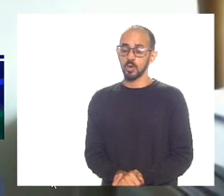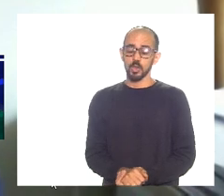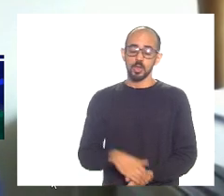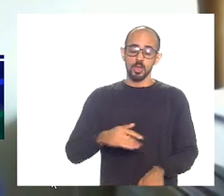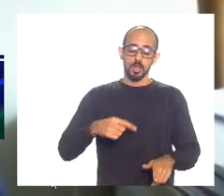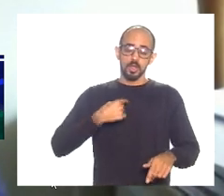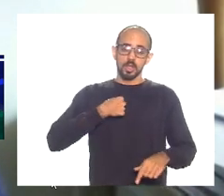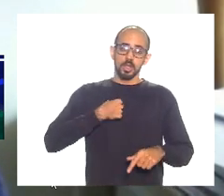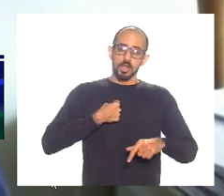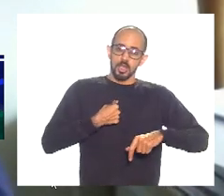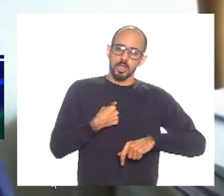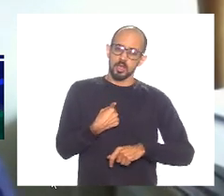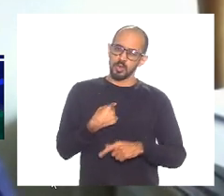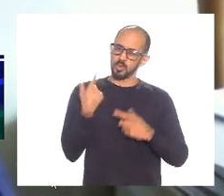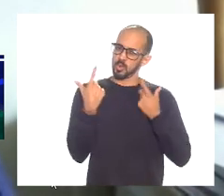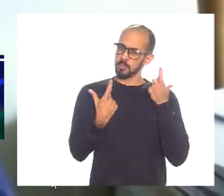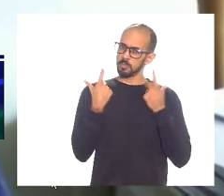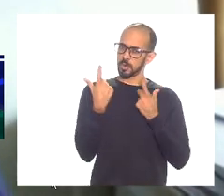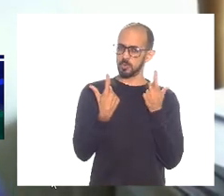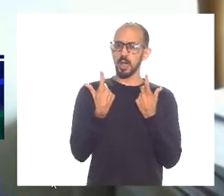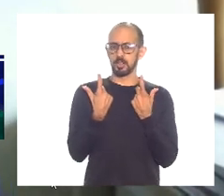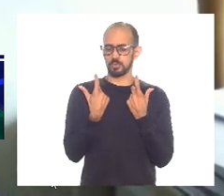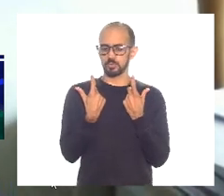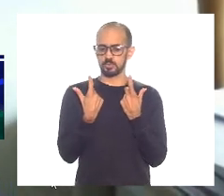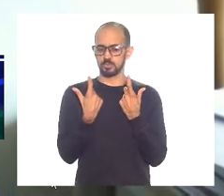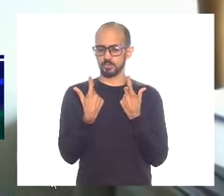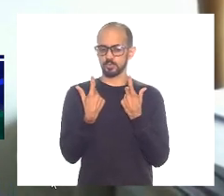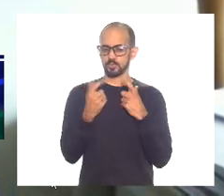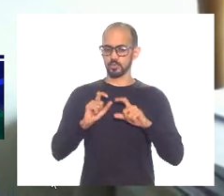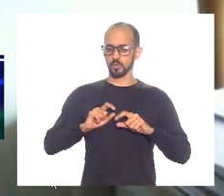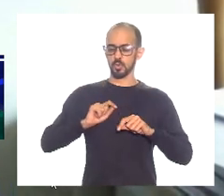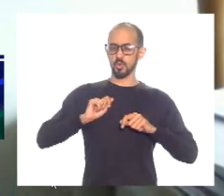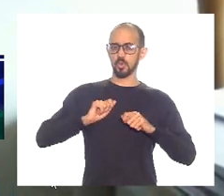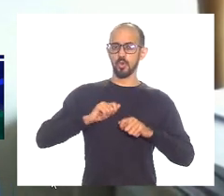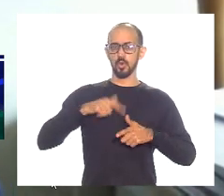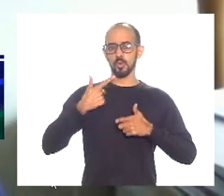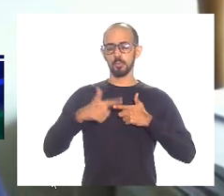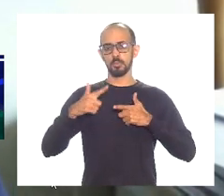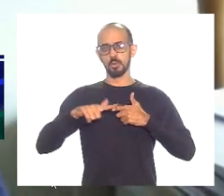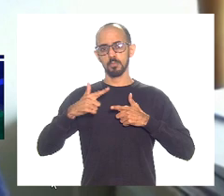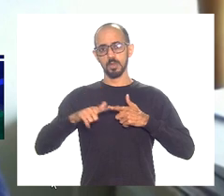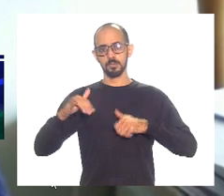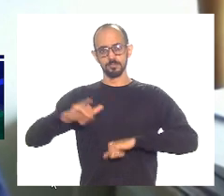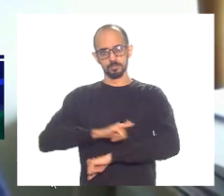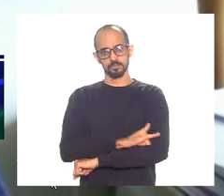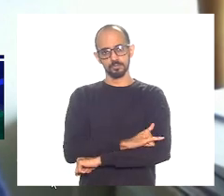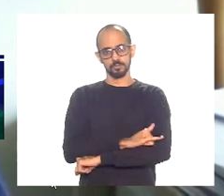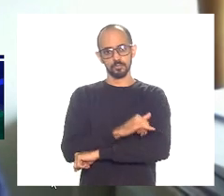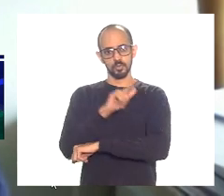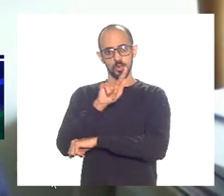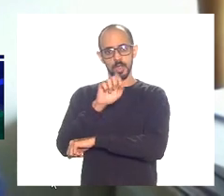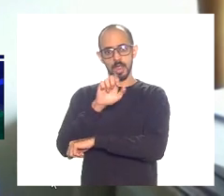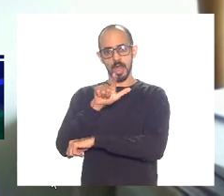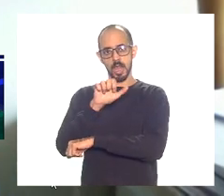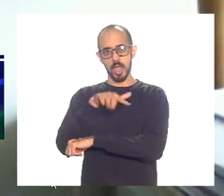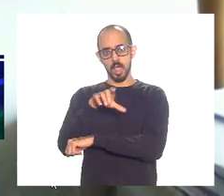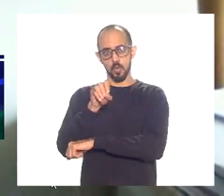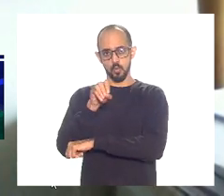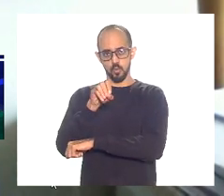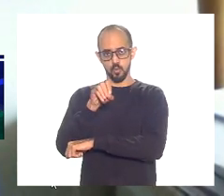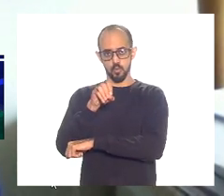eu estou muito preocupado com a questão do Aeroporto Internacional do Galeão. Porque